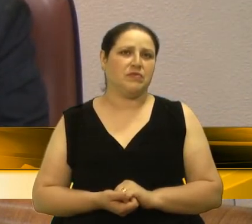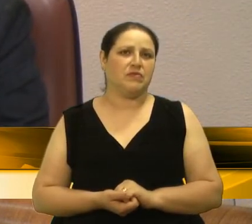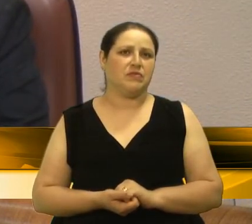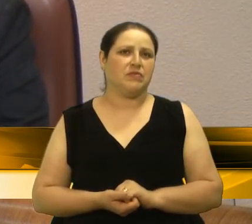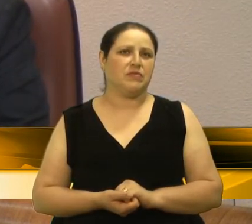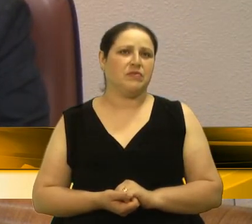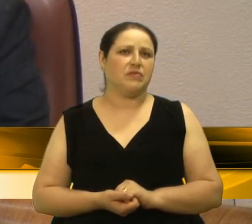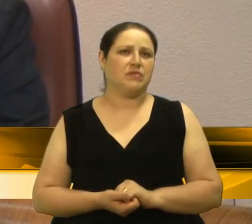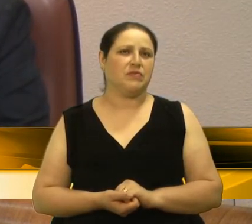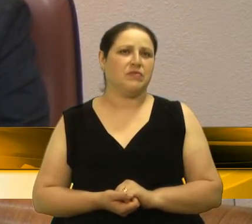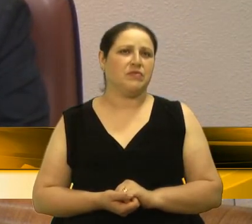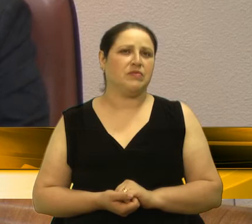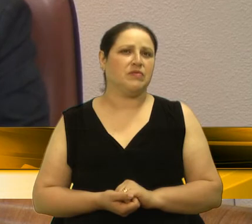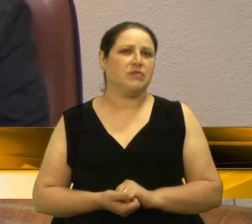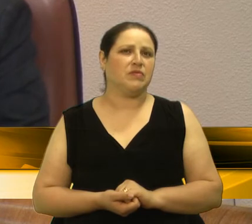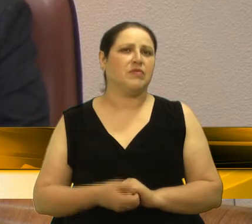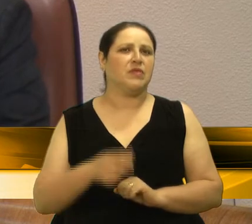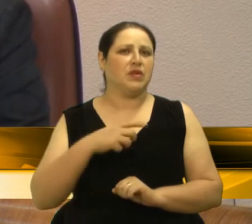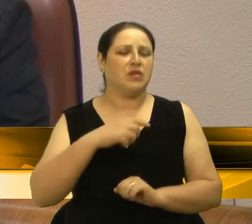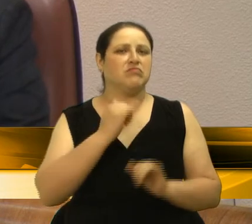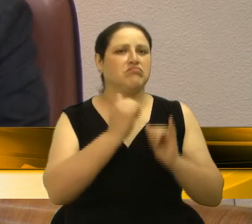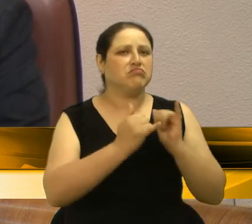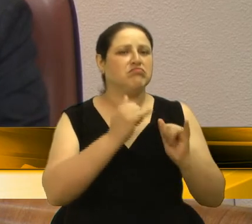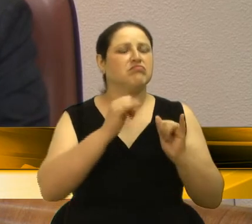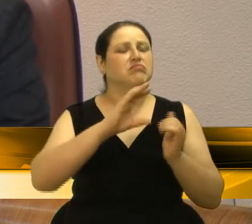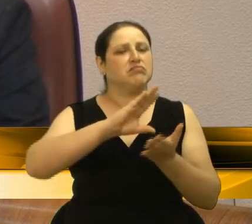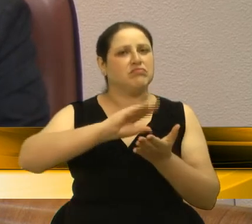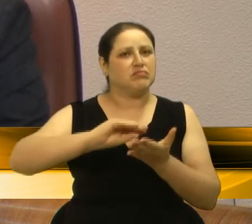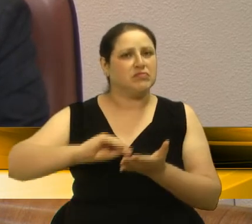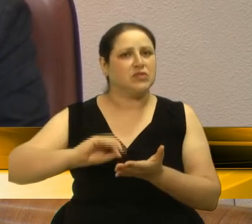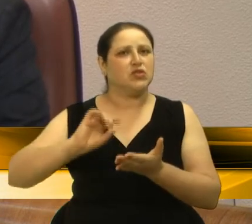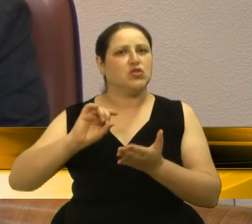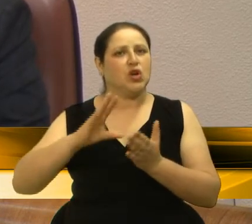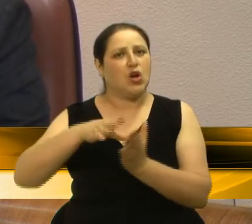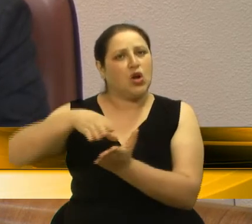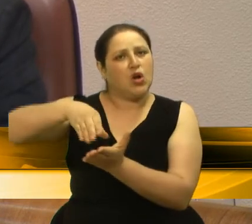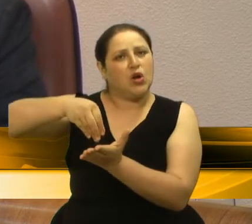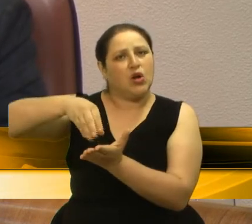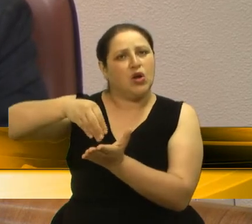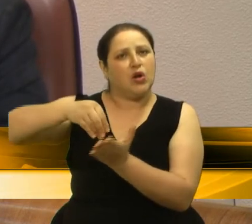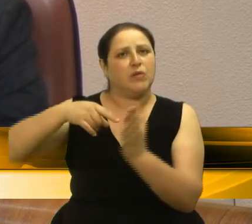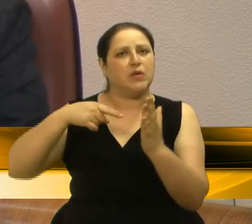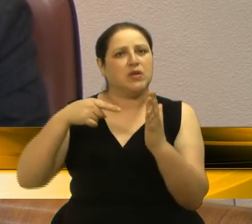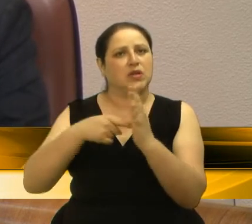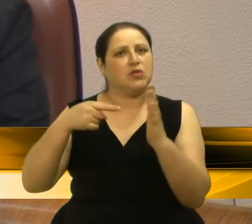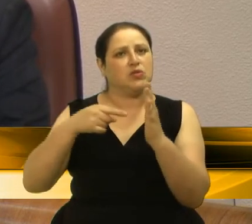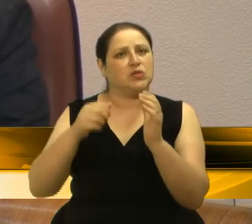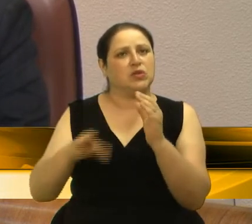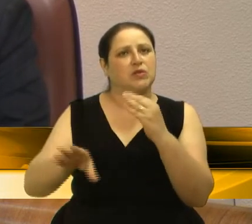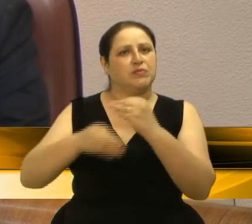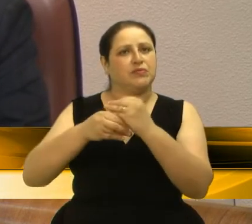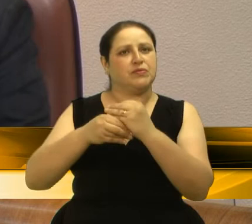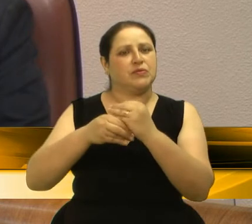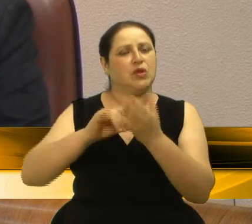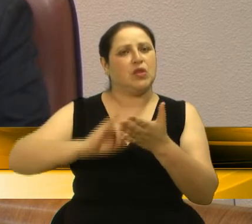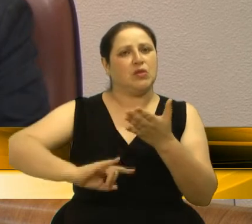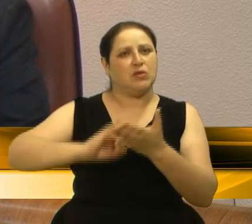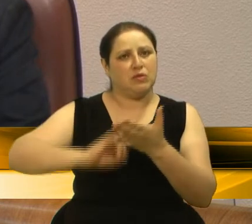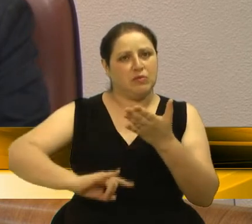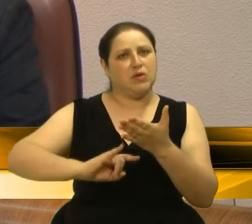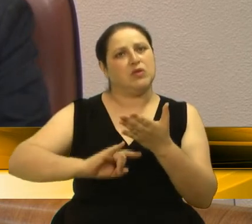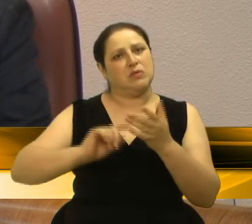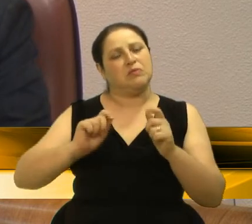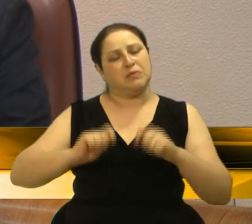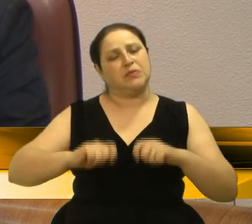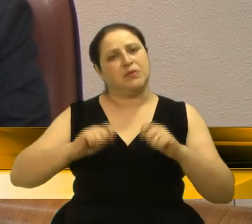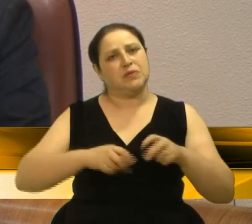deva ser acompanhada somente com a cópia da denúncia e dos documentos que a instruíram, pode-se concluir, em um primeiro